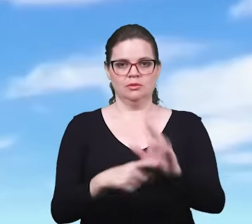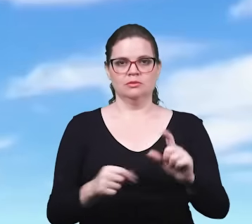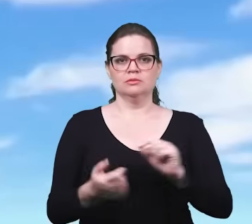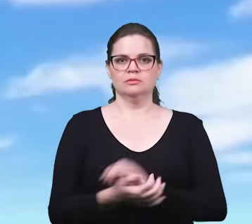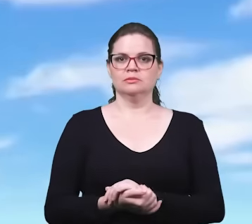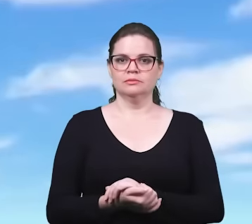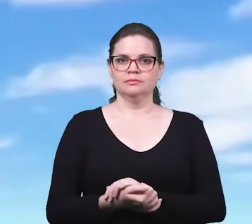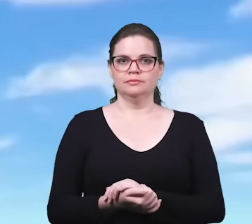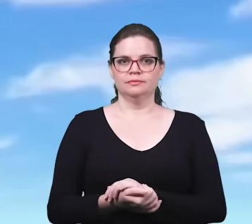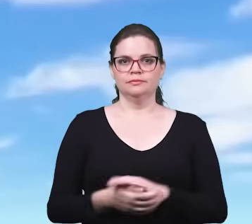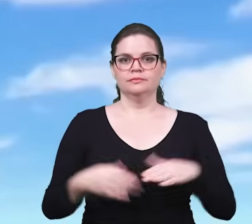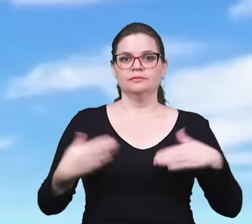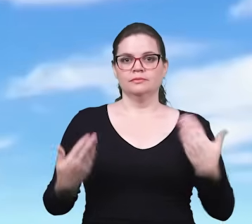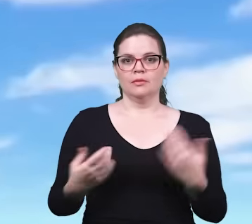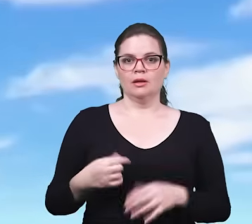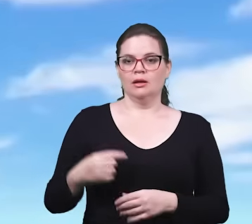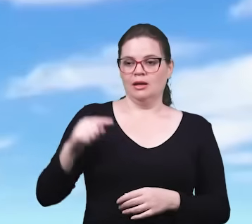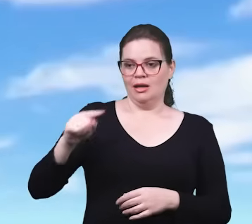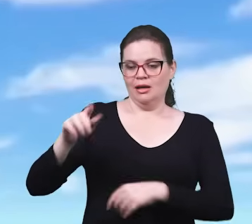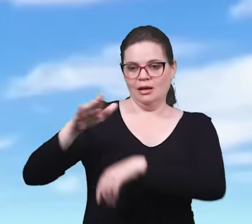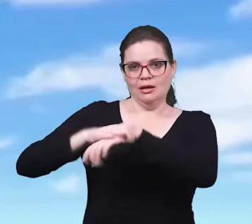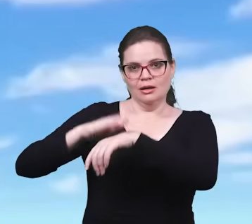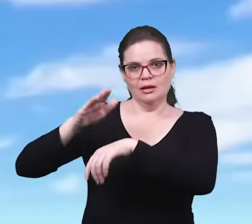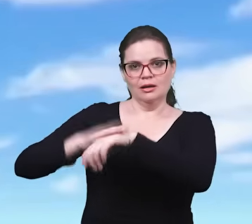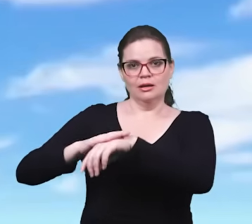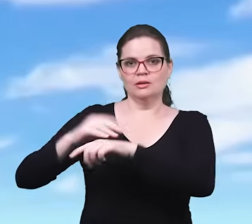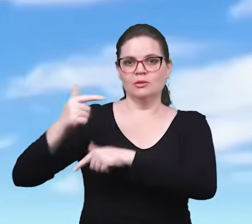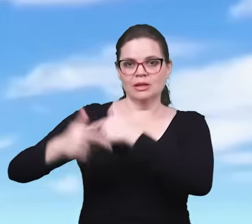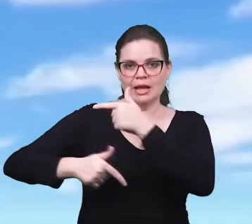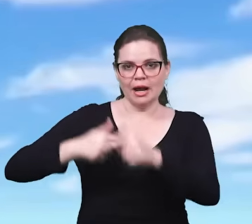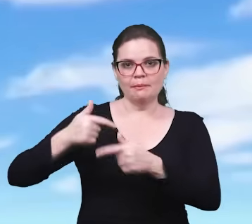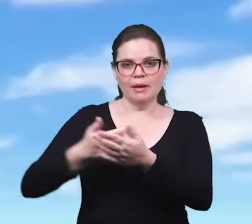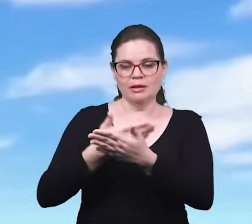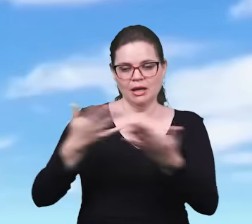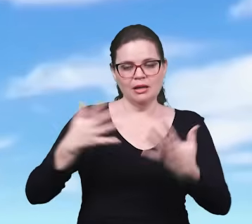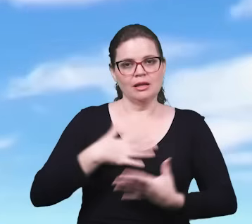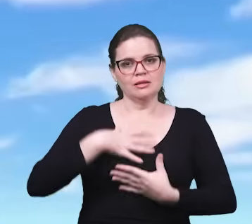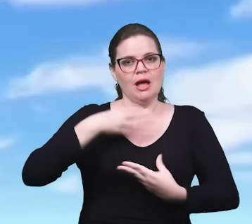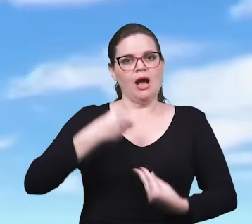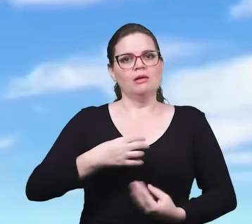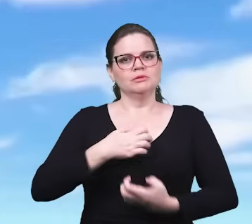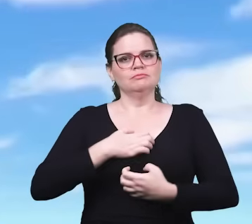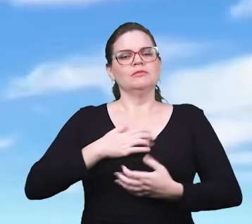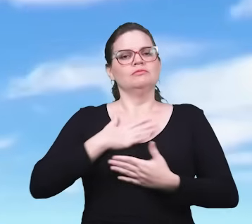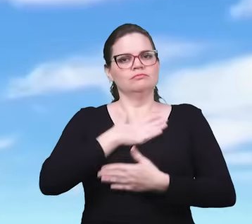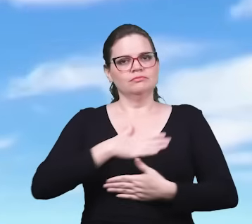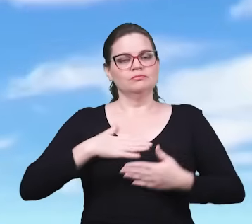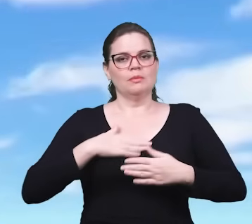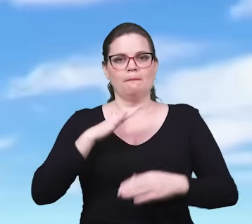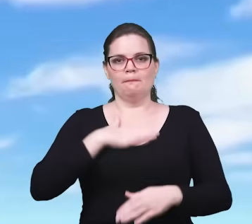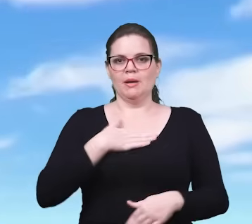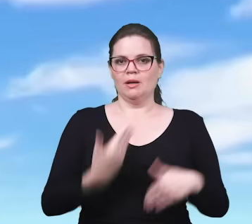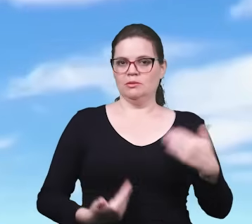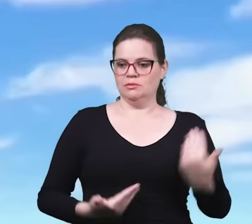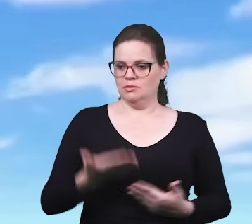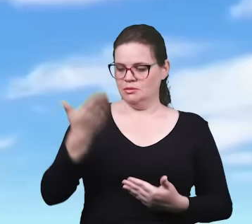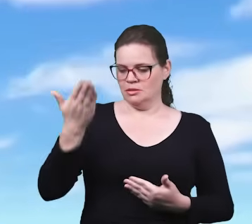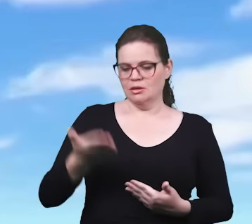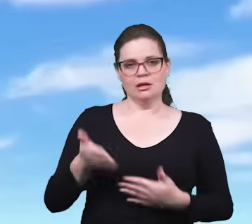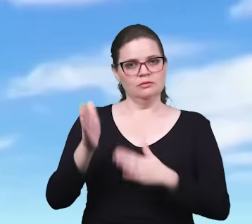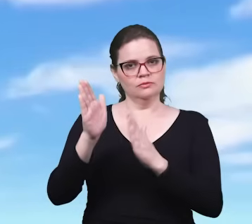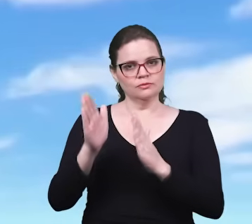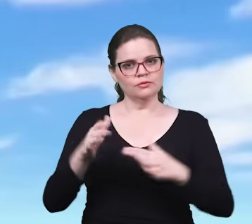trabalho da sua alma ele verá e ficará satisfeito. Com o seu conhecimento, o meu servo, o